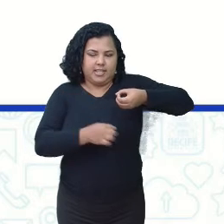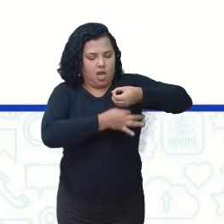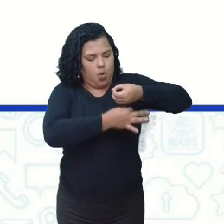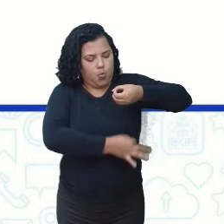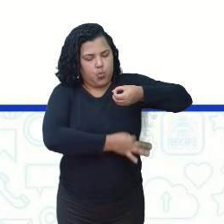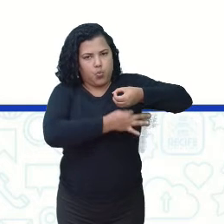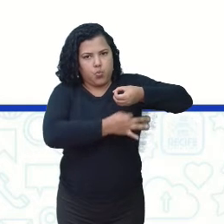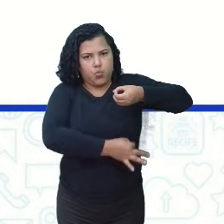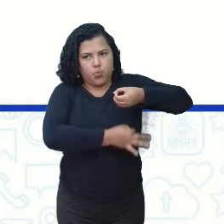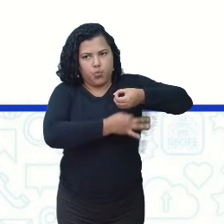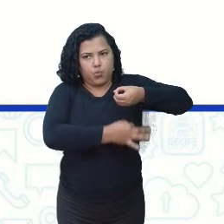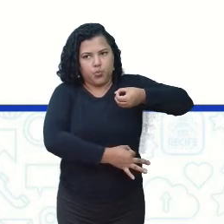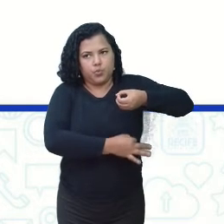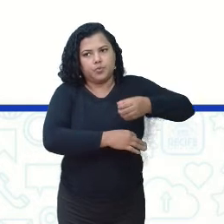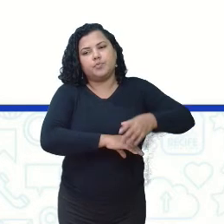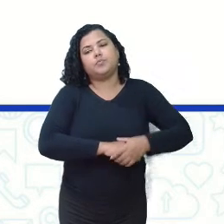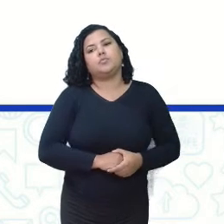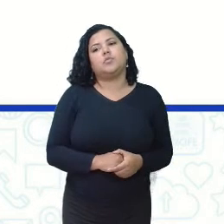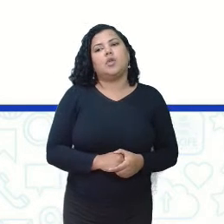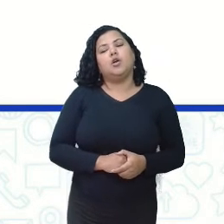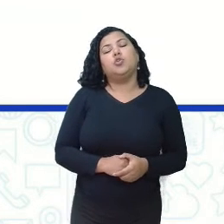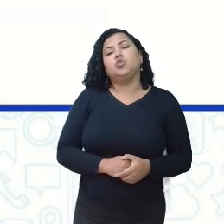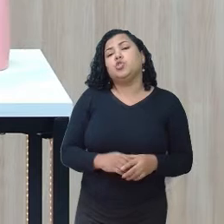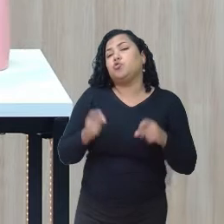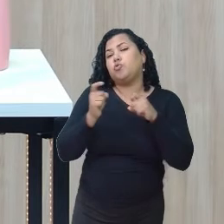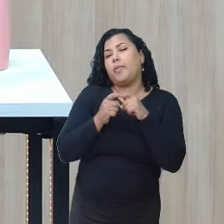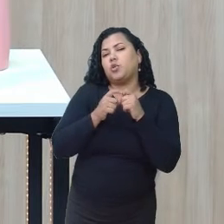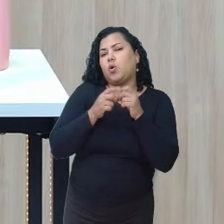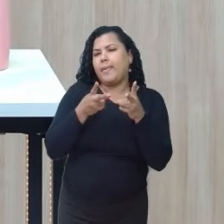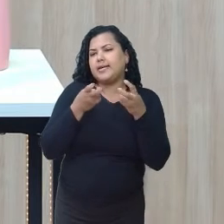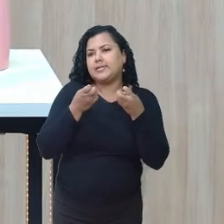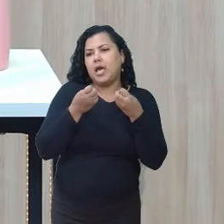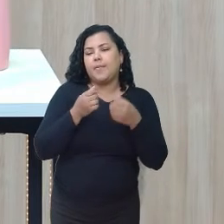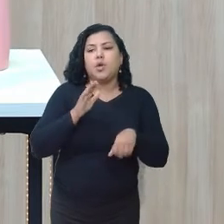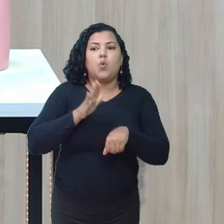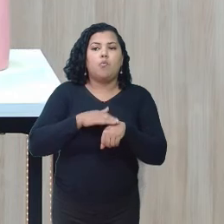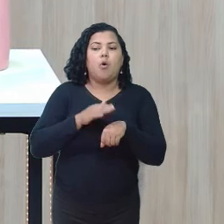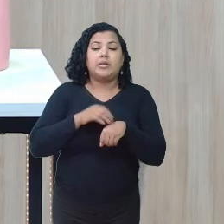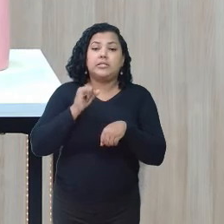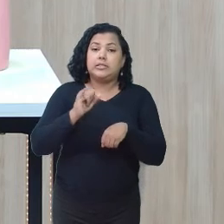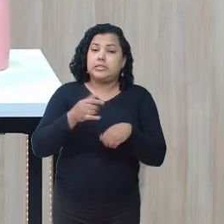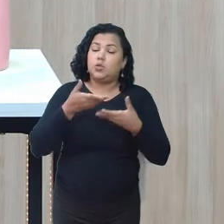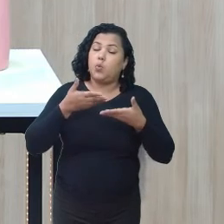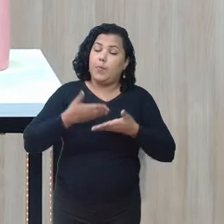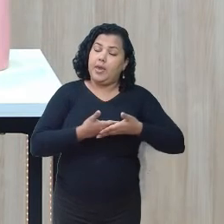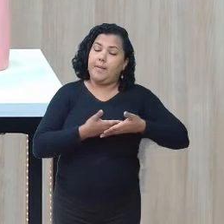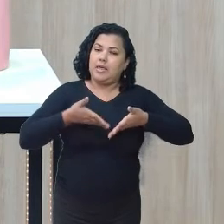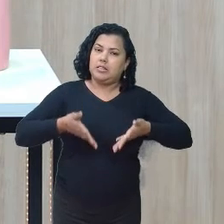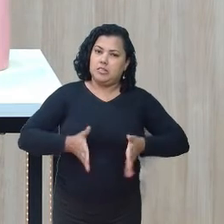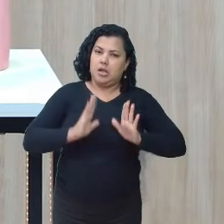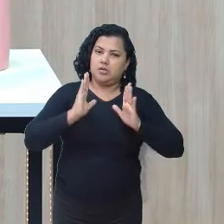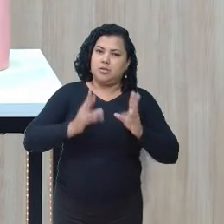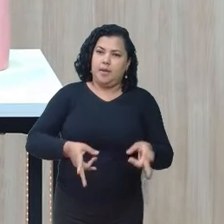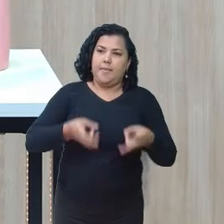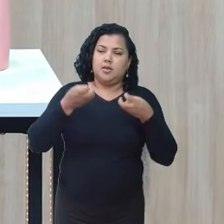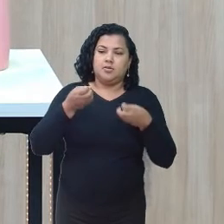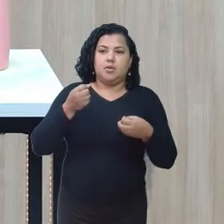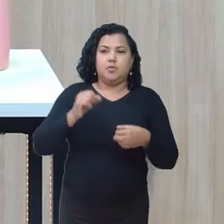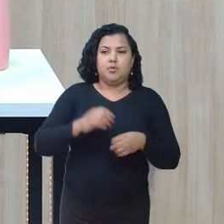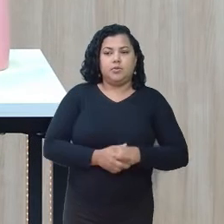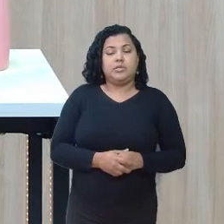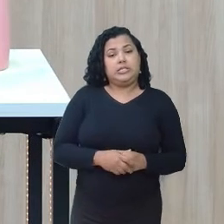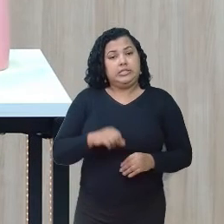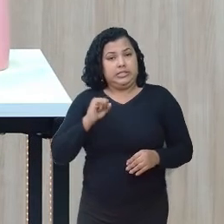colo do útero é onde os médicos observam a dilatação para o nascimento do bebê e vê mais ou menos se o colo do útero